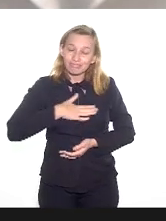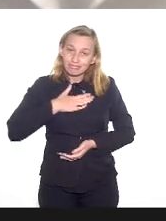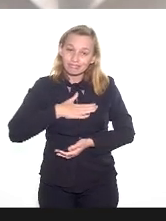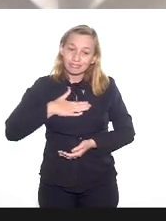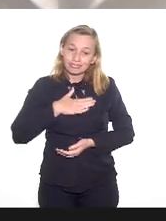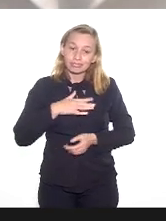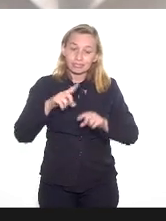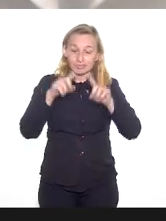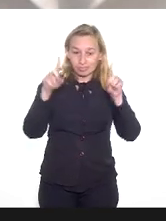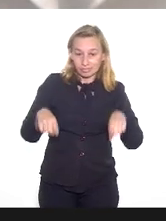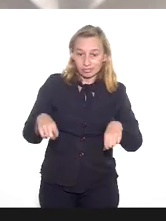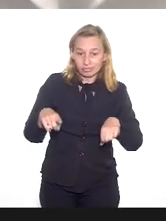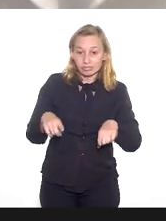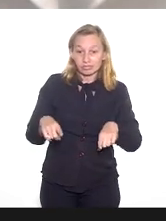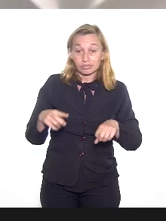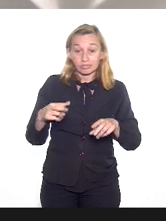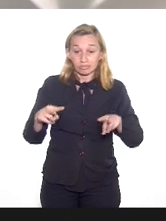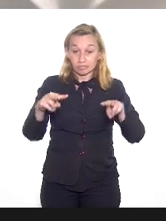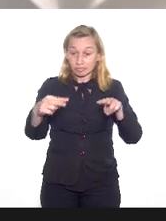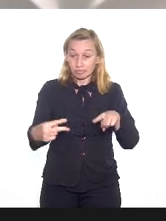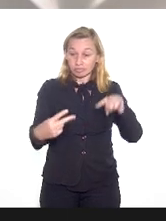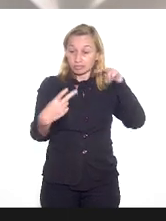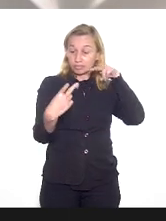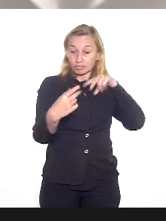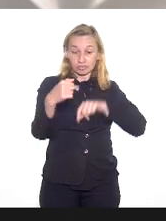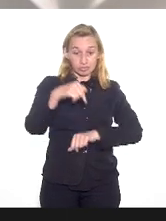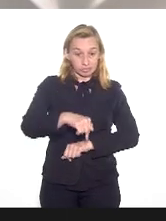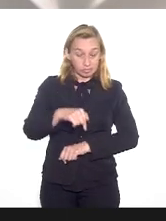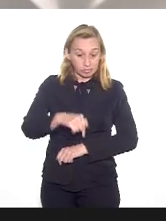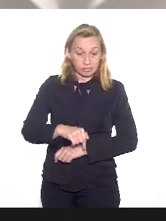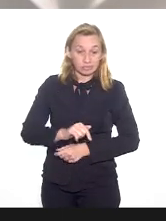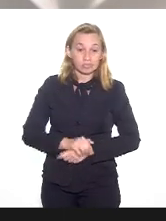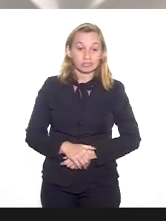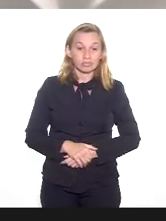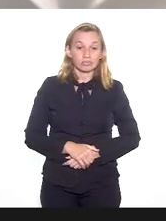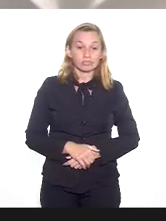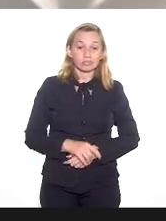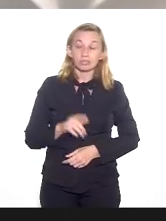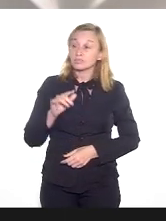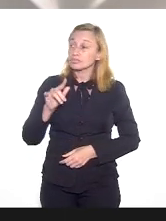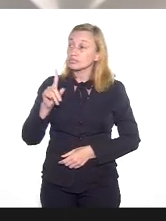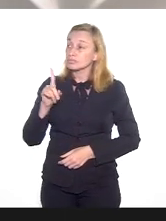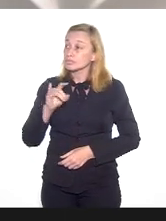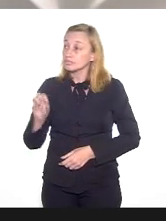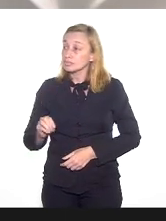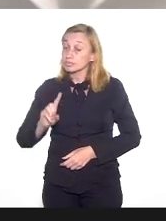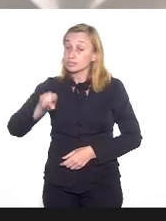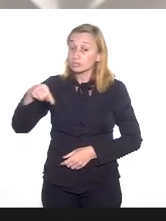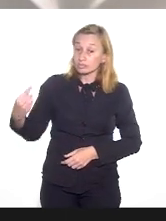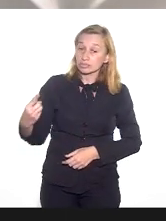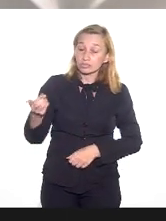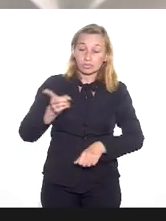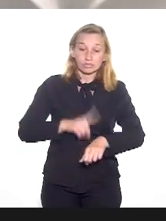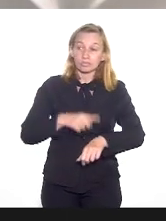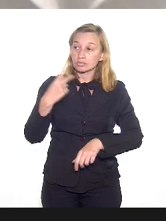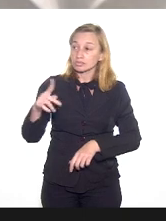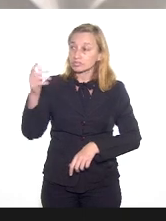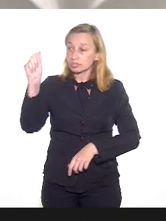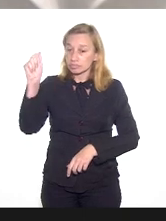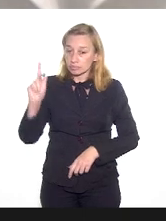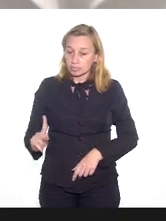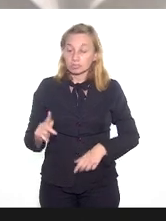que os servidores que nos assistiram tanto aqui, né, Henrique Diniz e outros, no momento da sua